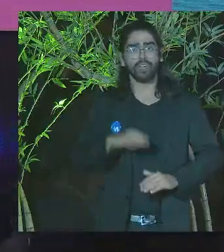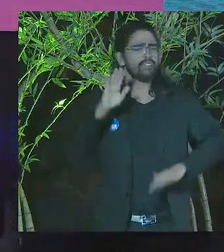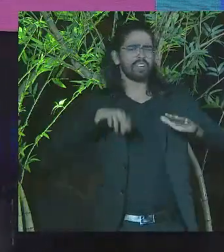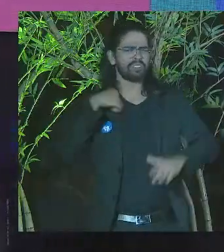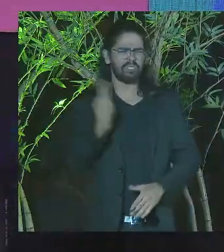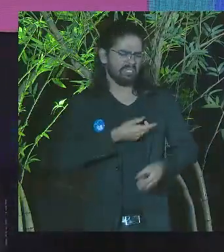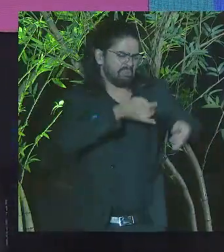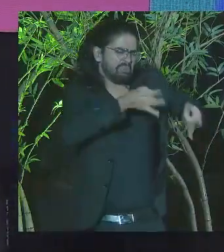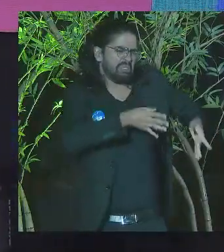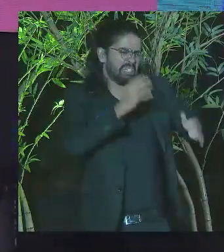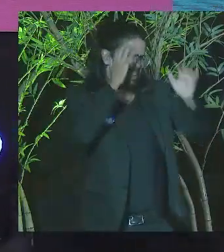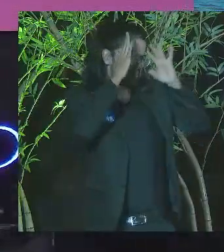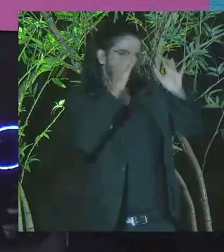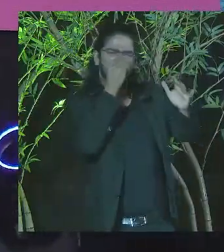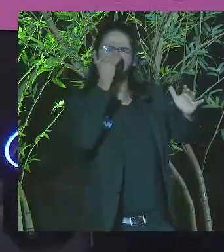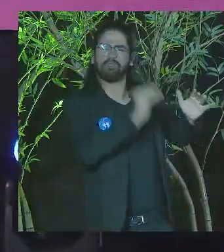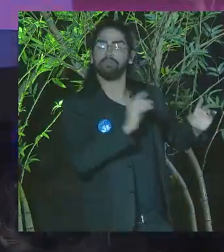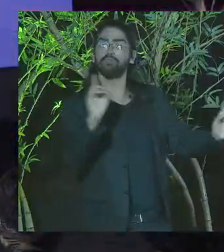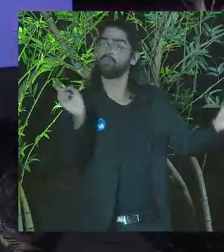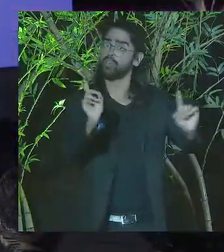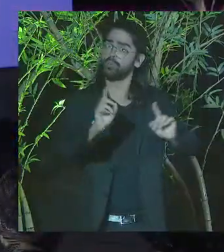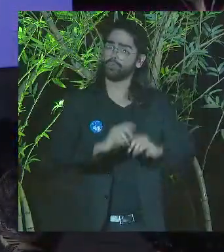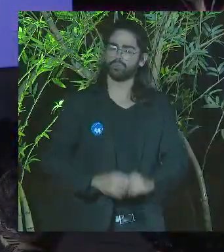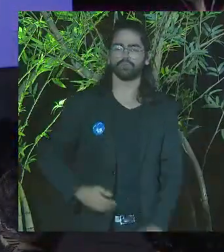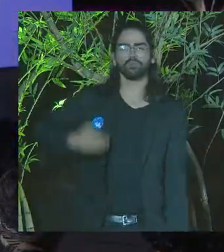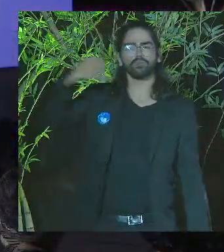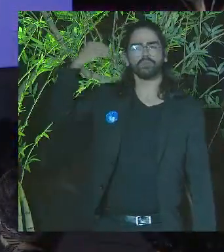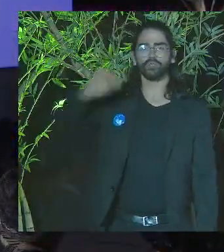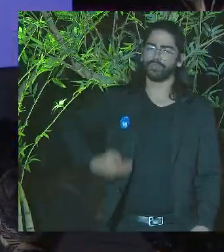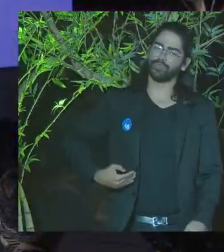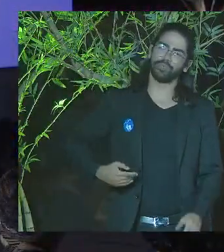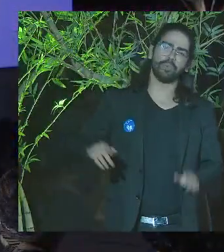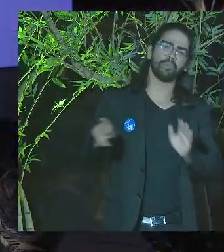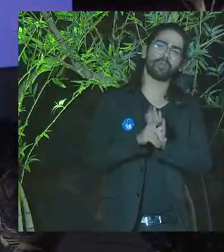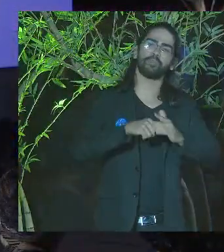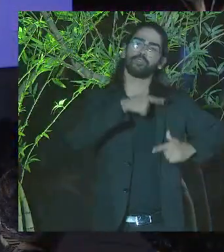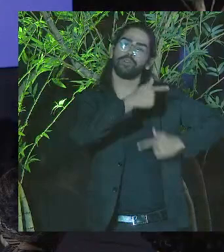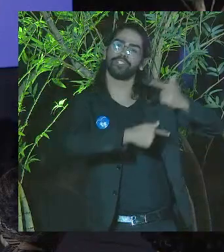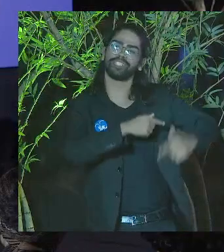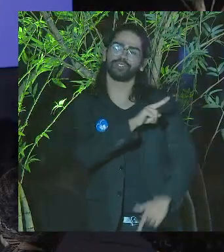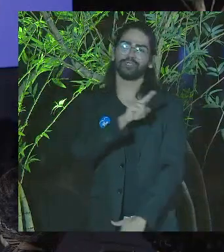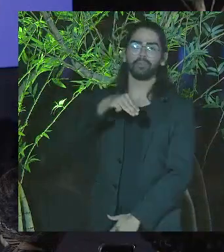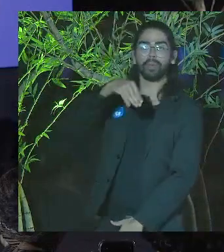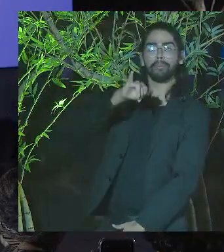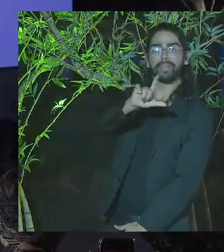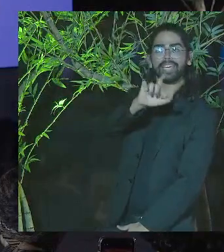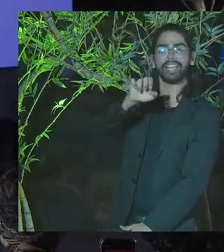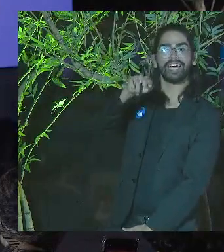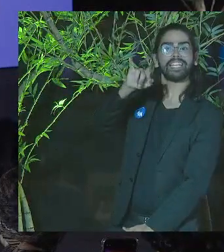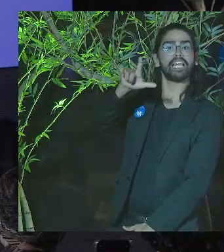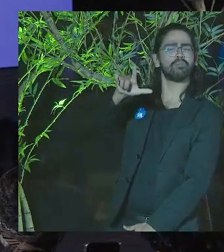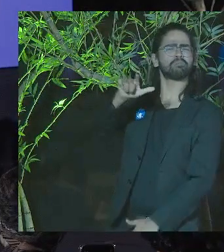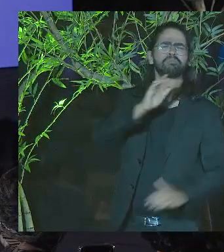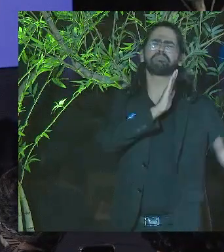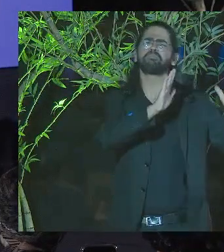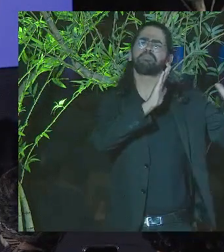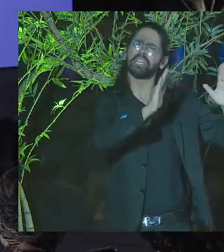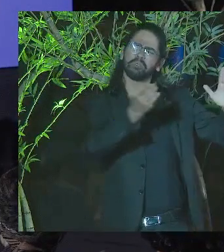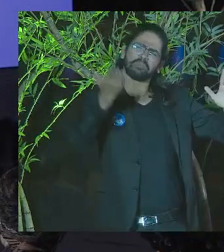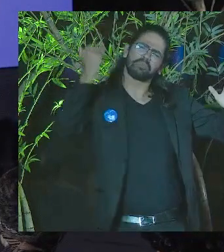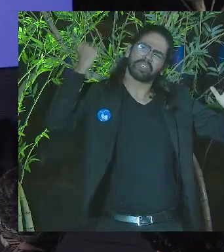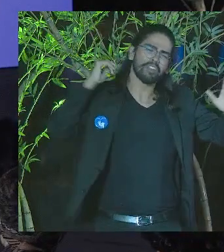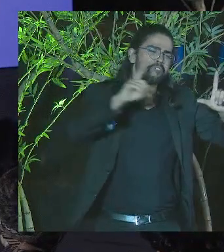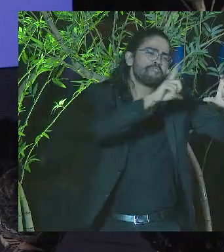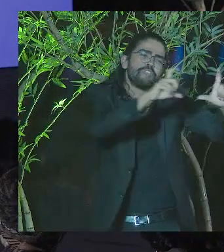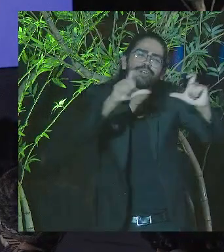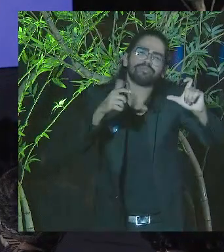deixar de lado. E eu sou millennial, né, gente? É de uma época em que tirar fotos não era uma coisa tão simples quanto é